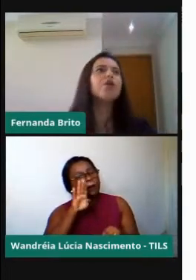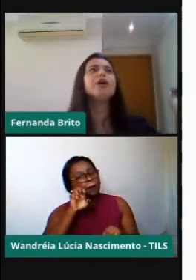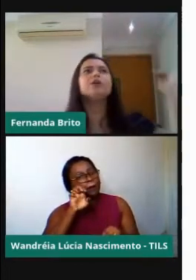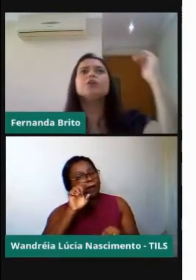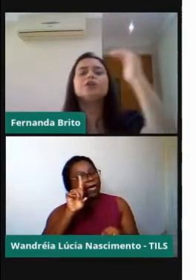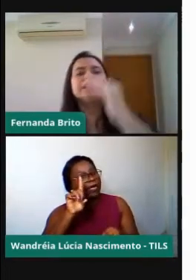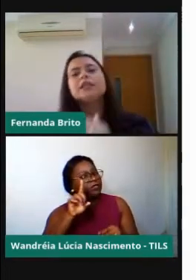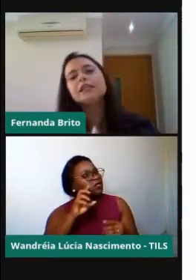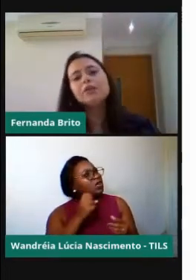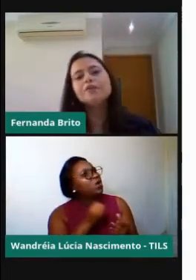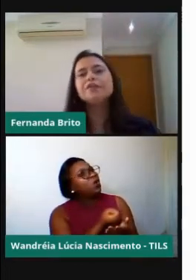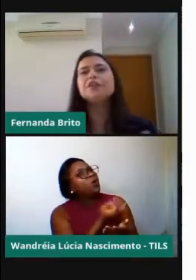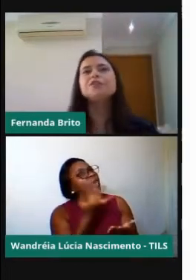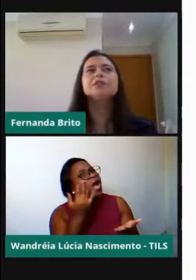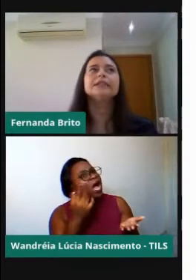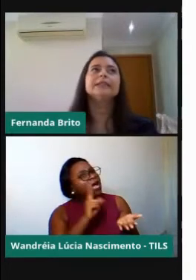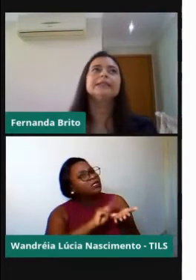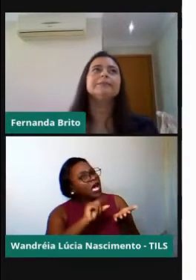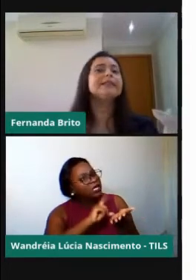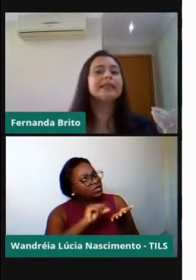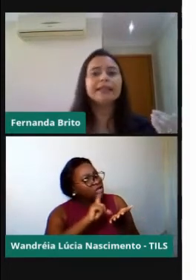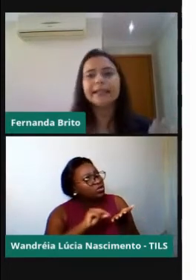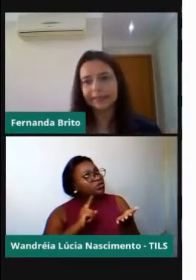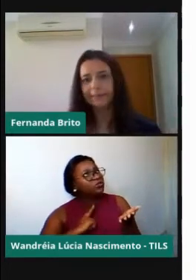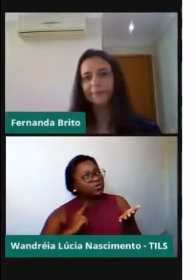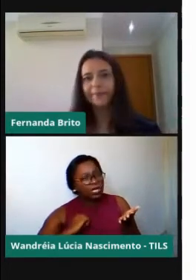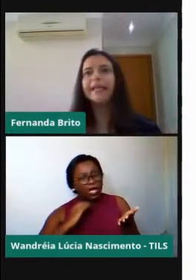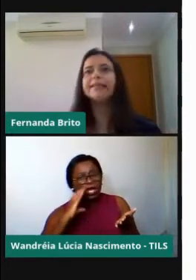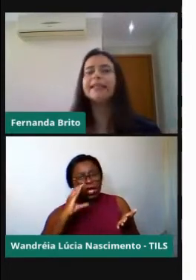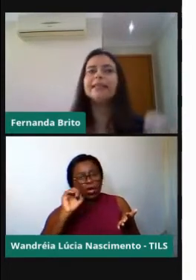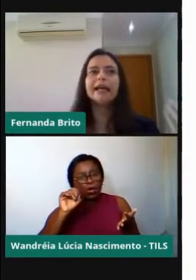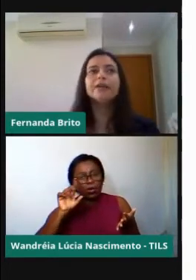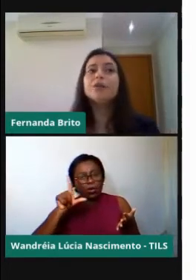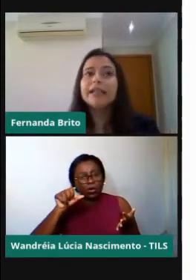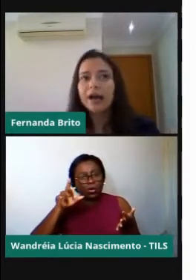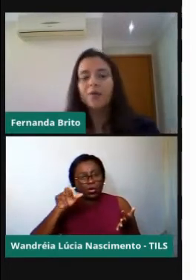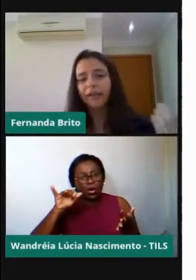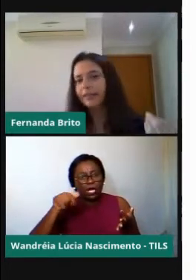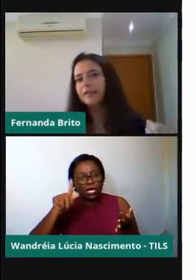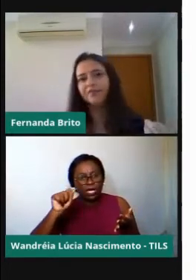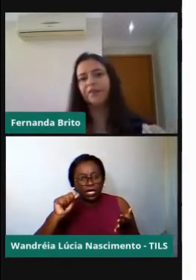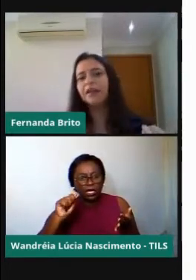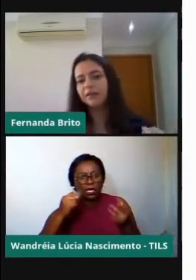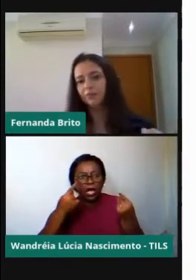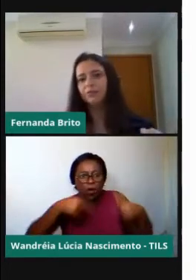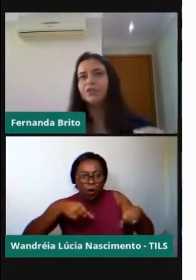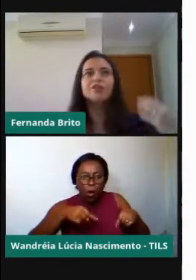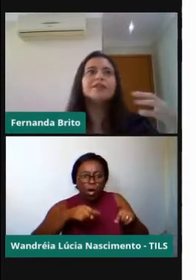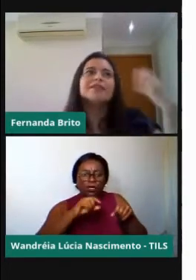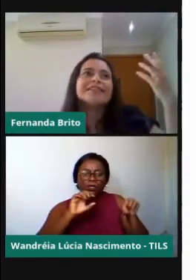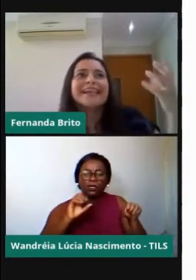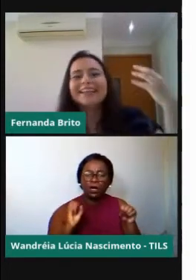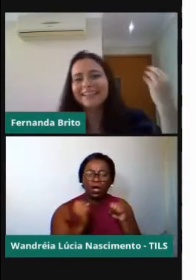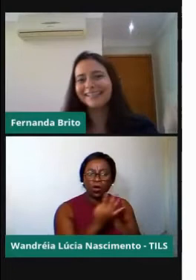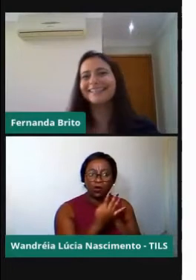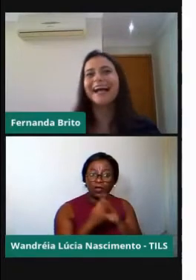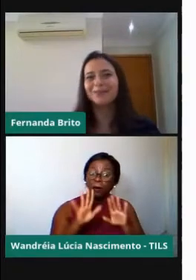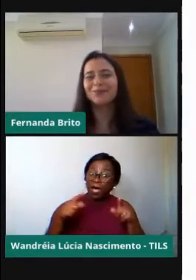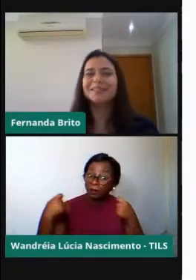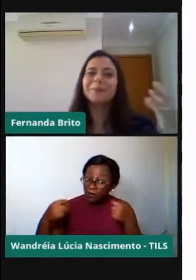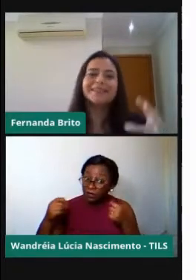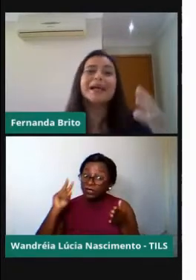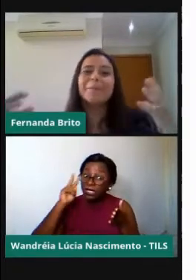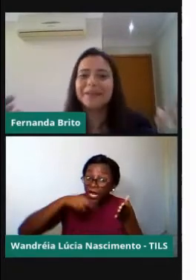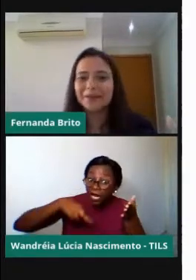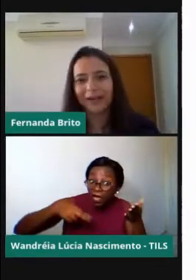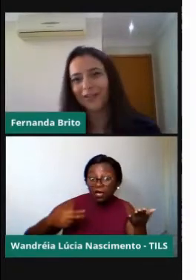com cloroquina na Covid. Mas tem que ler, né? Tem que ir lá e olhar o que está falando. Não adianta dizer que está